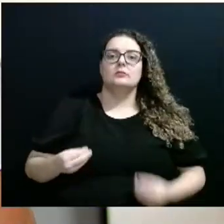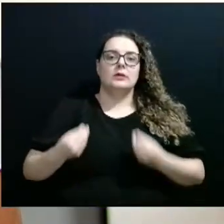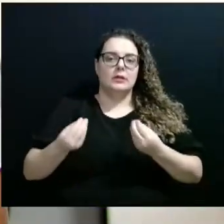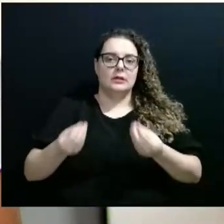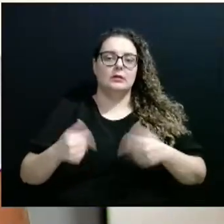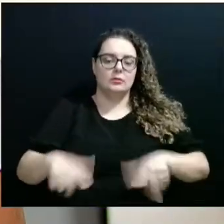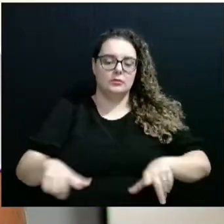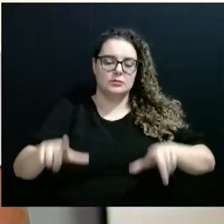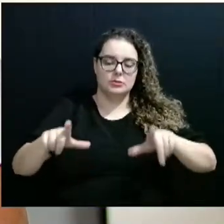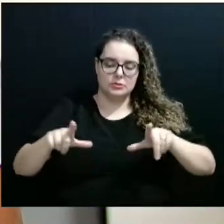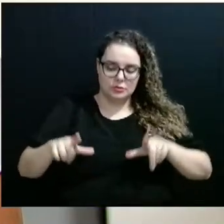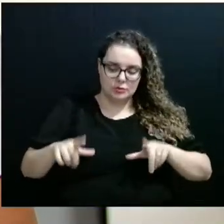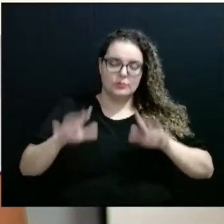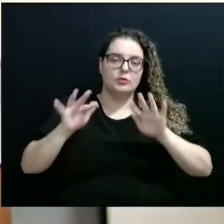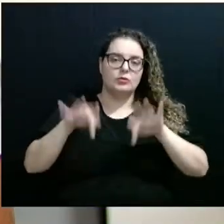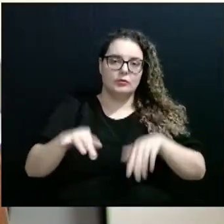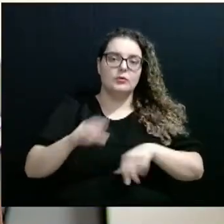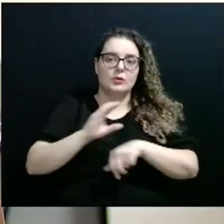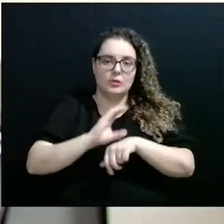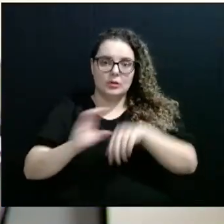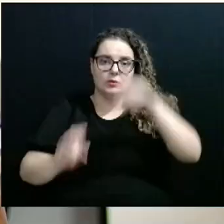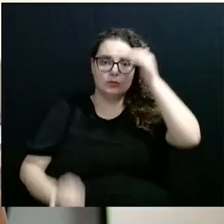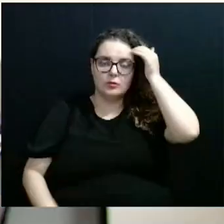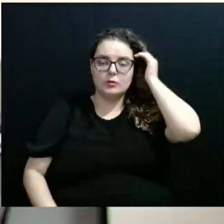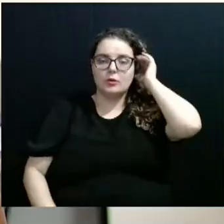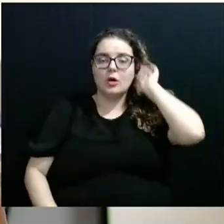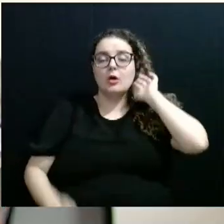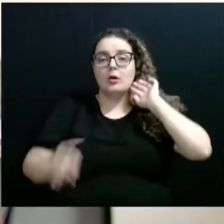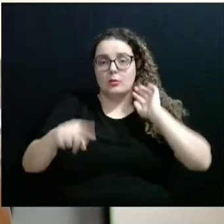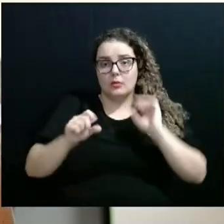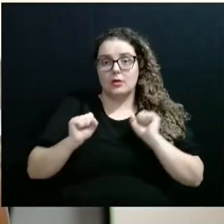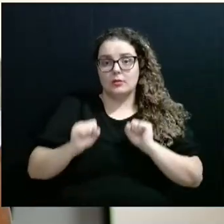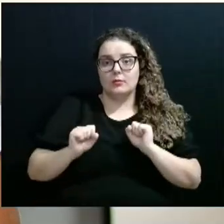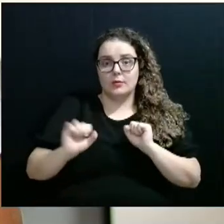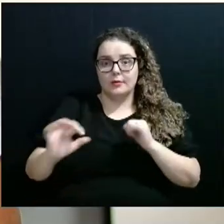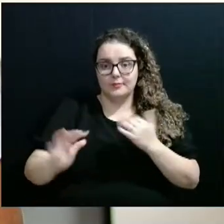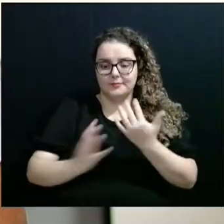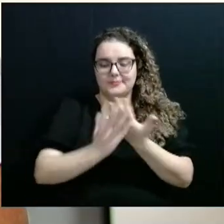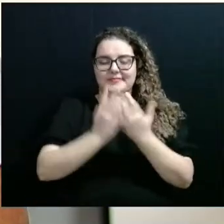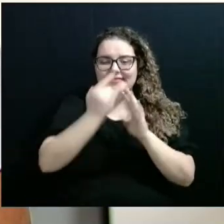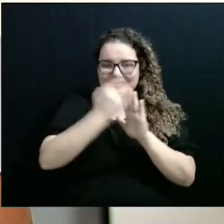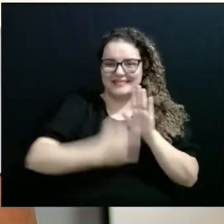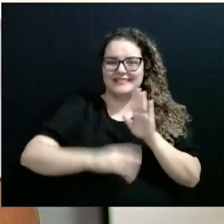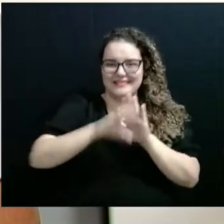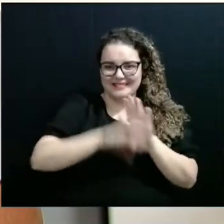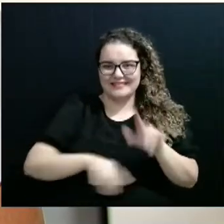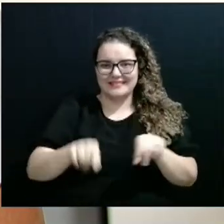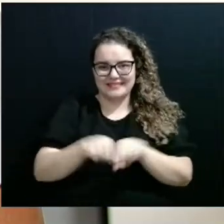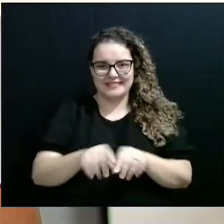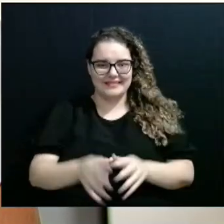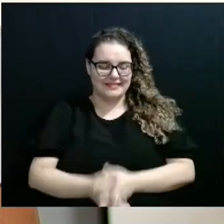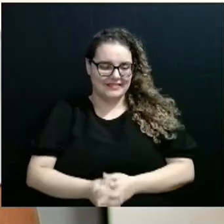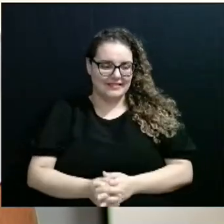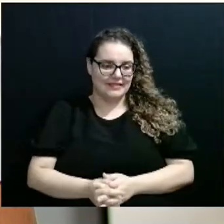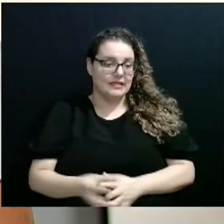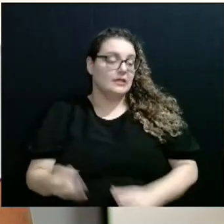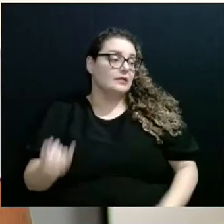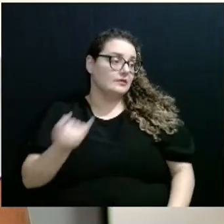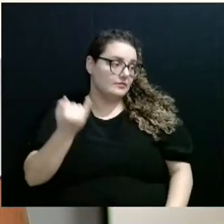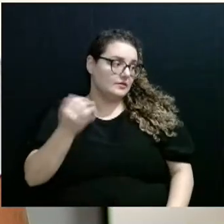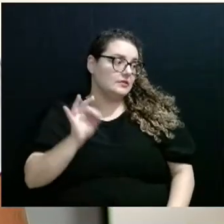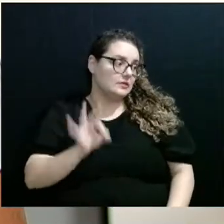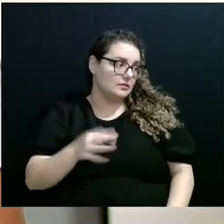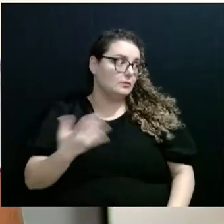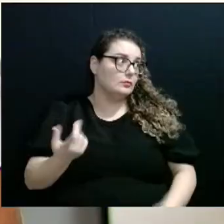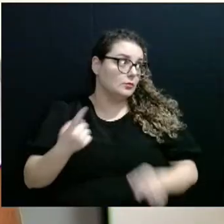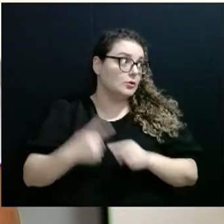final do curso, para que elas possam anexar isso ao currículo delas também. Isso vai ser muito importante mesmo, né? Porque elas